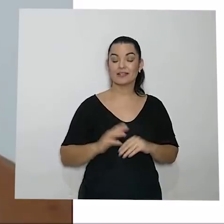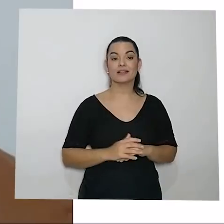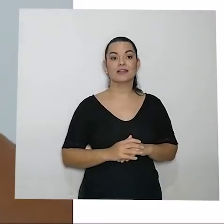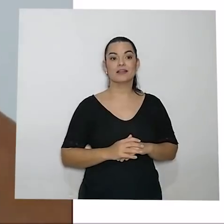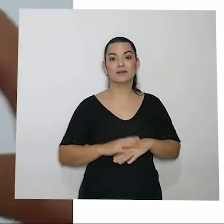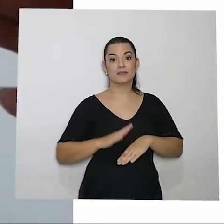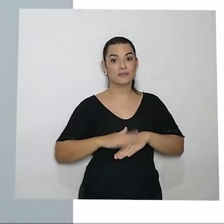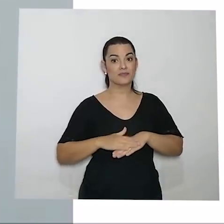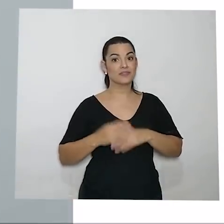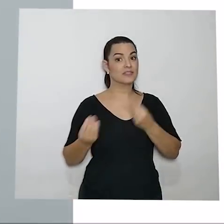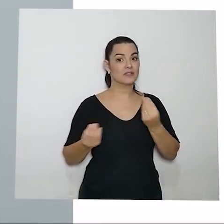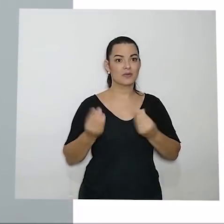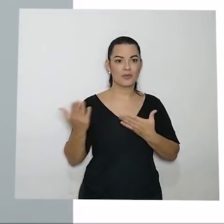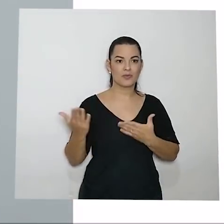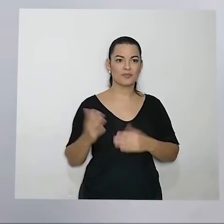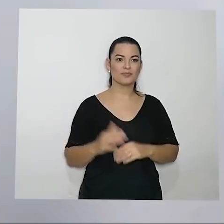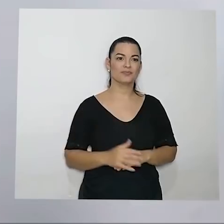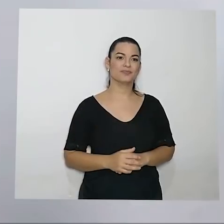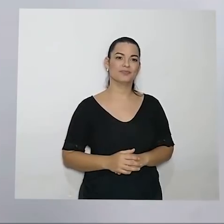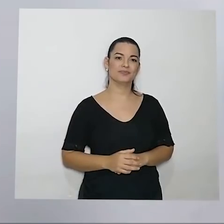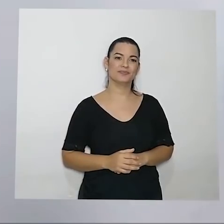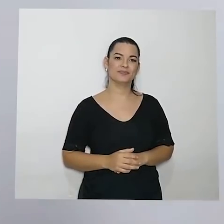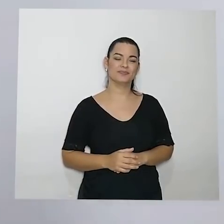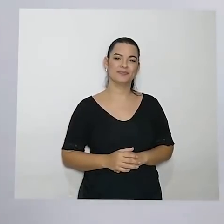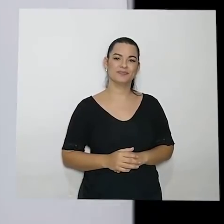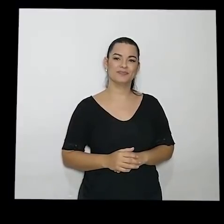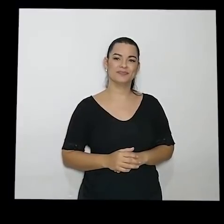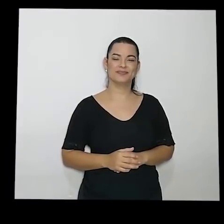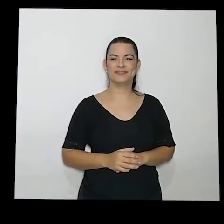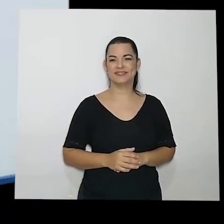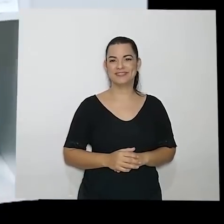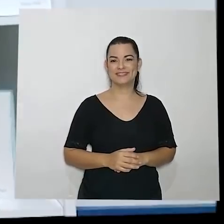bem? Para fazer o marcador.